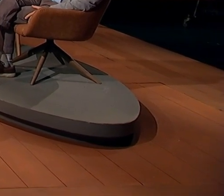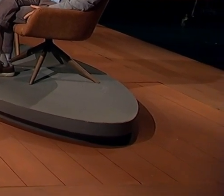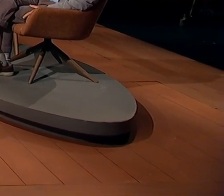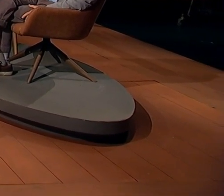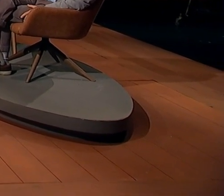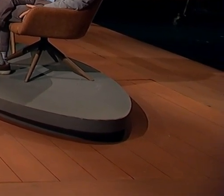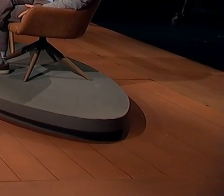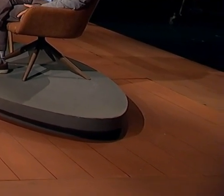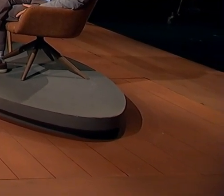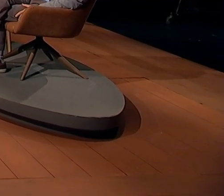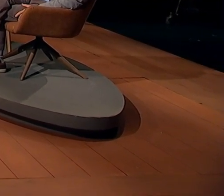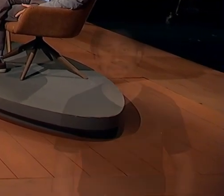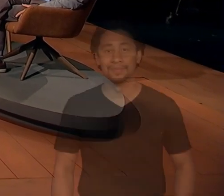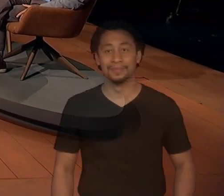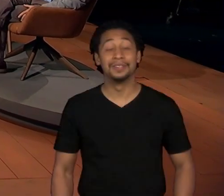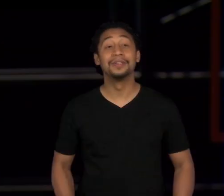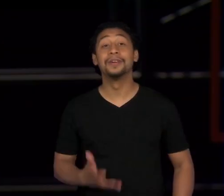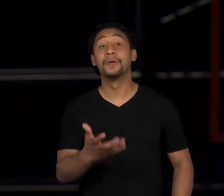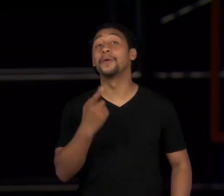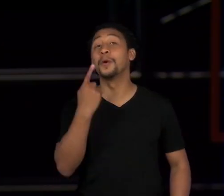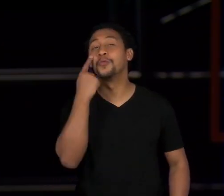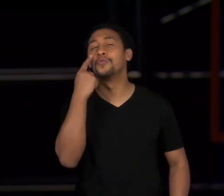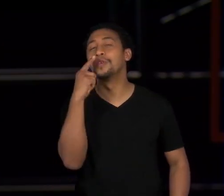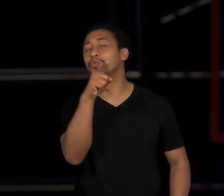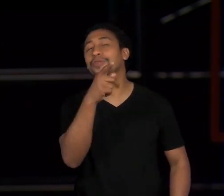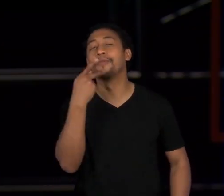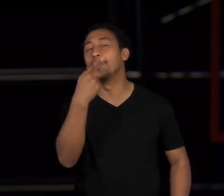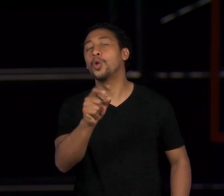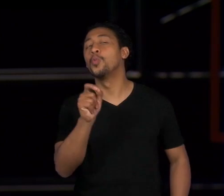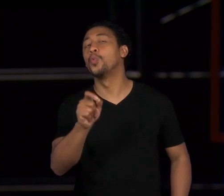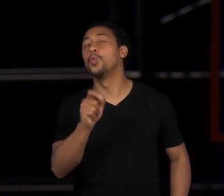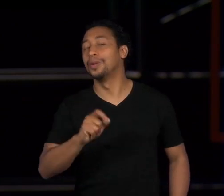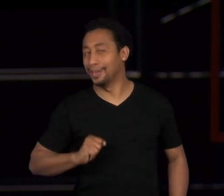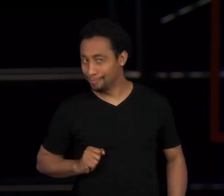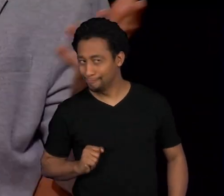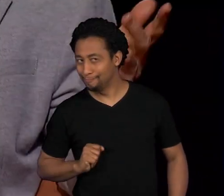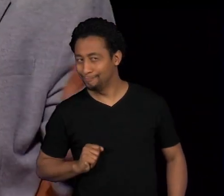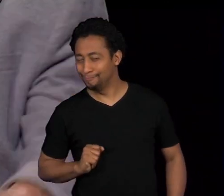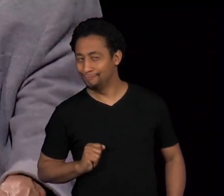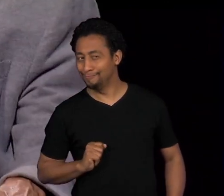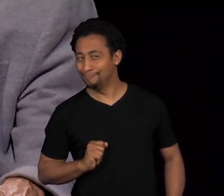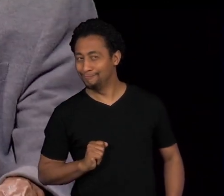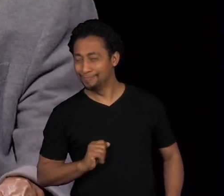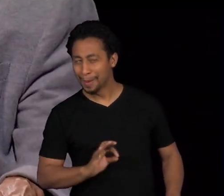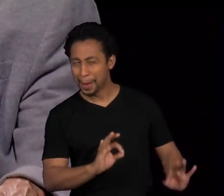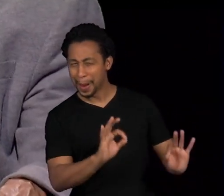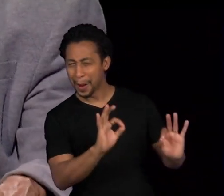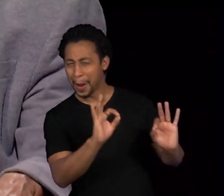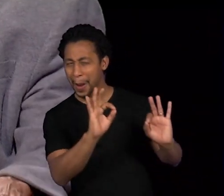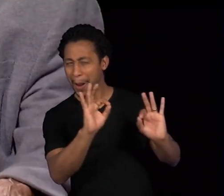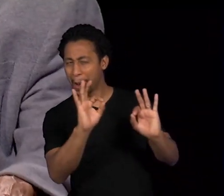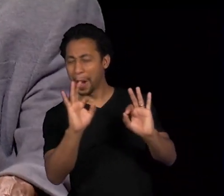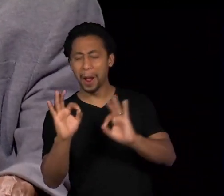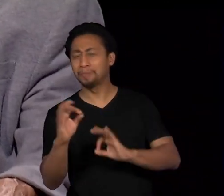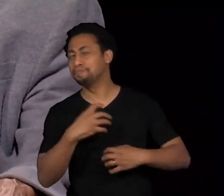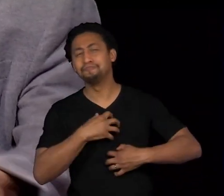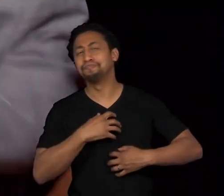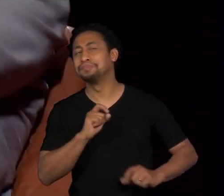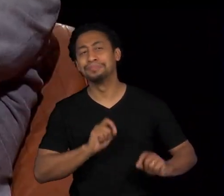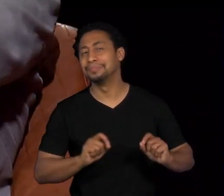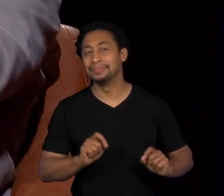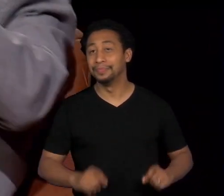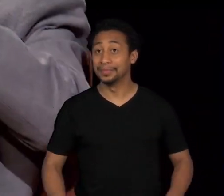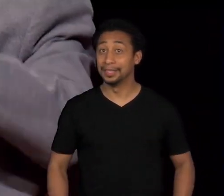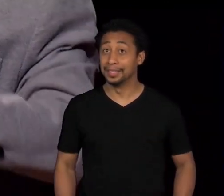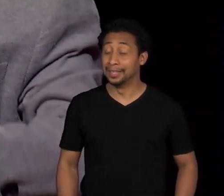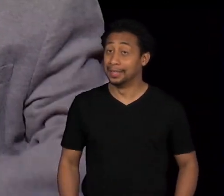irmão eu só quero ver o que que você vai dizer depois de euv é o que eu não sei